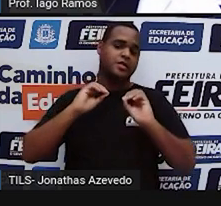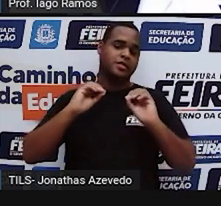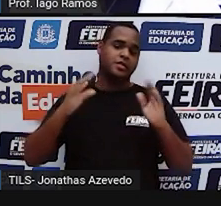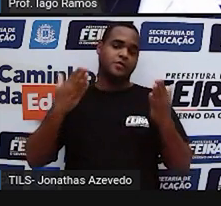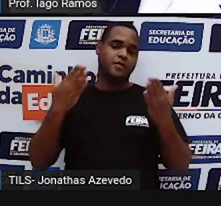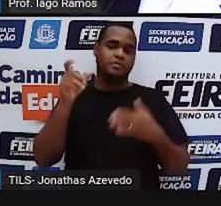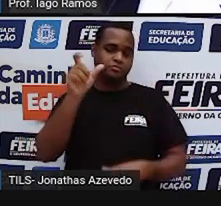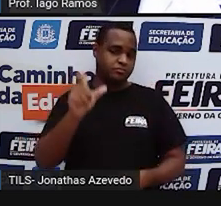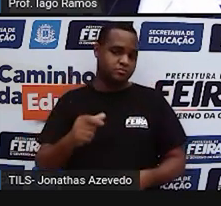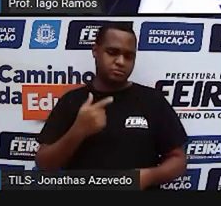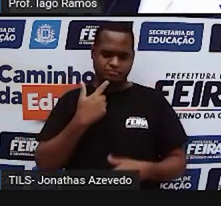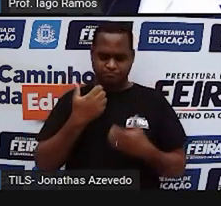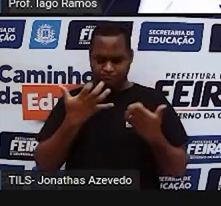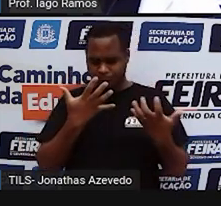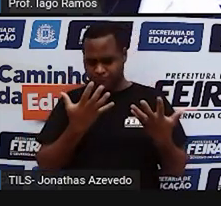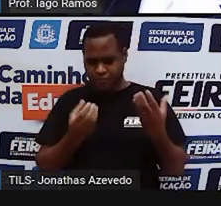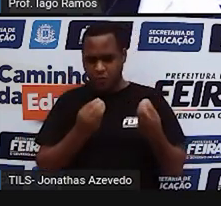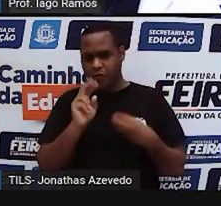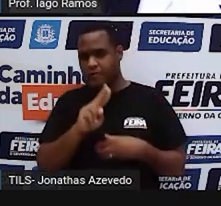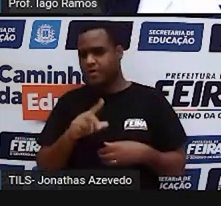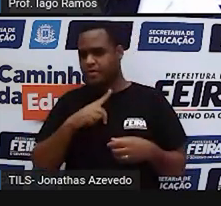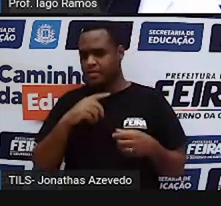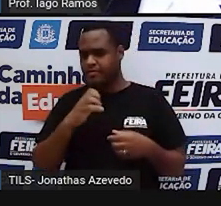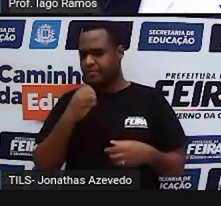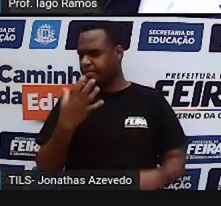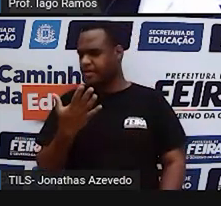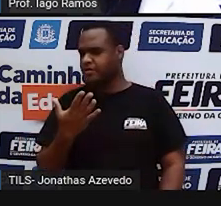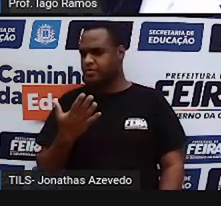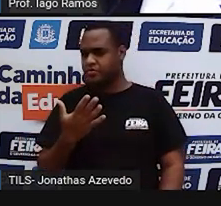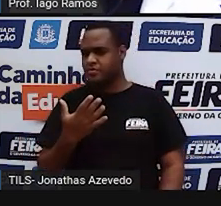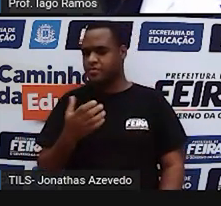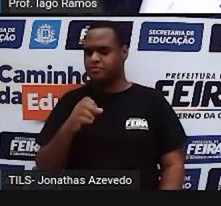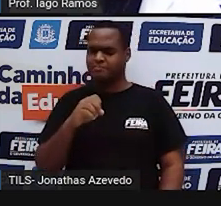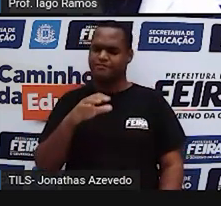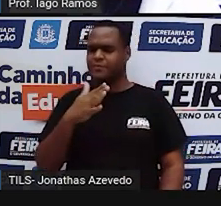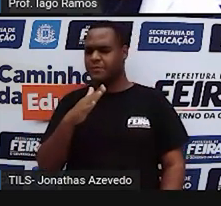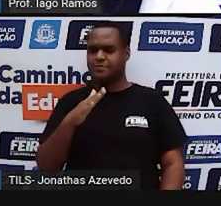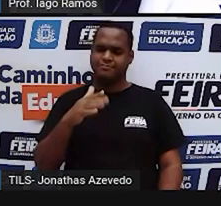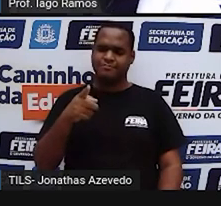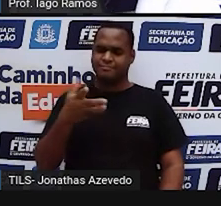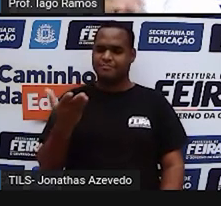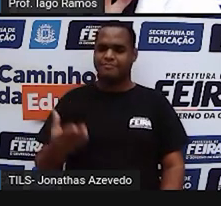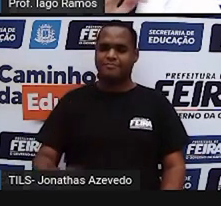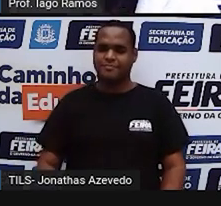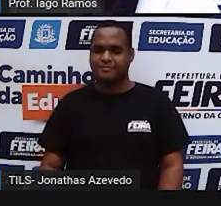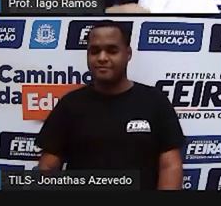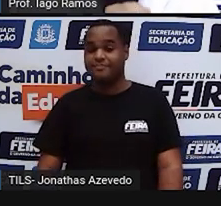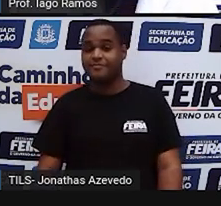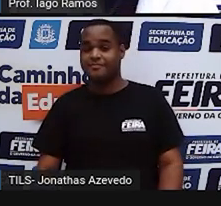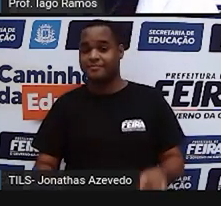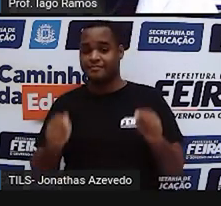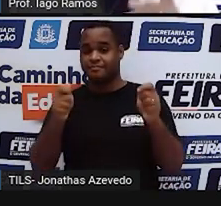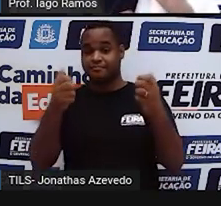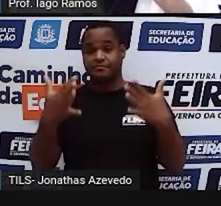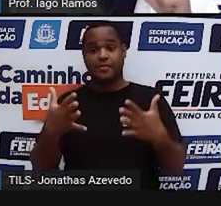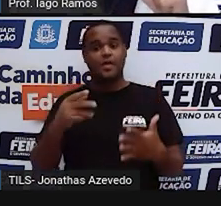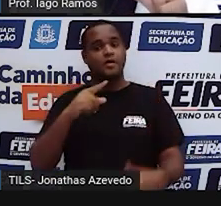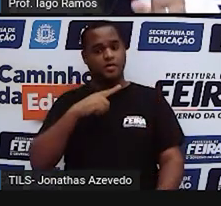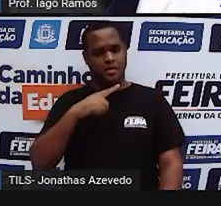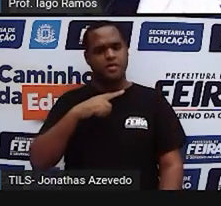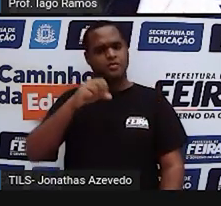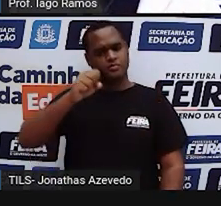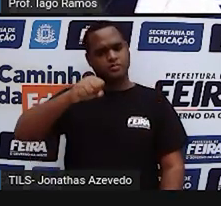nessa aula vai usar a matemática é por aí né É nós temos sim